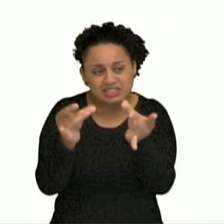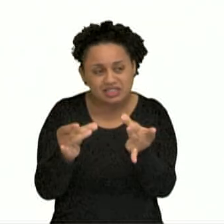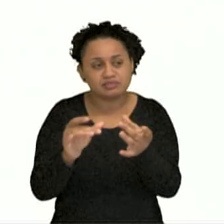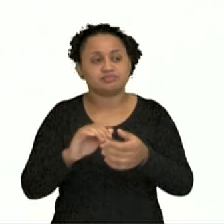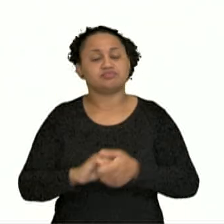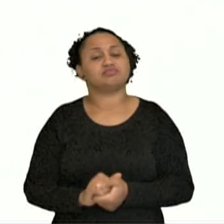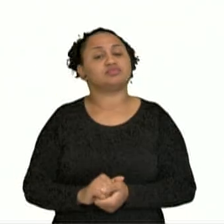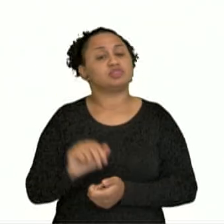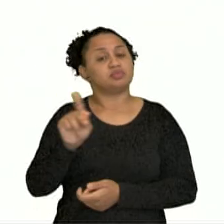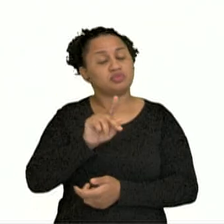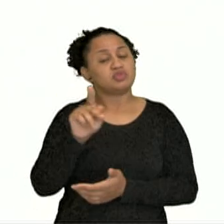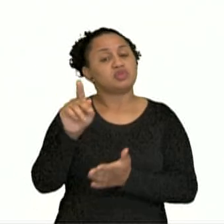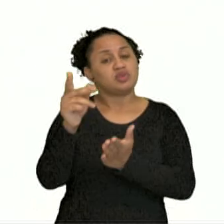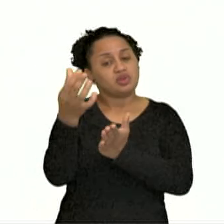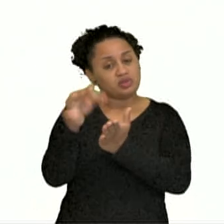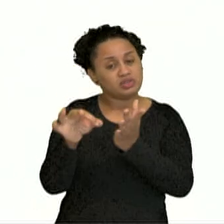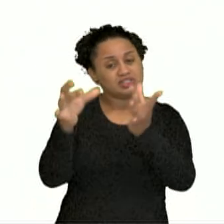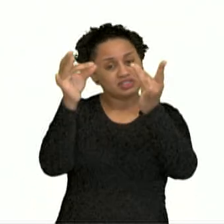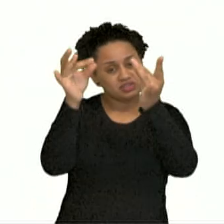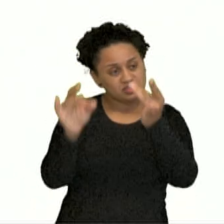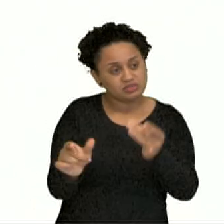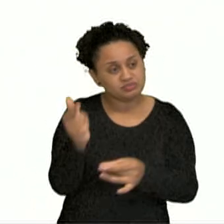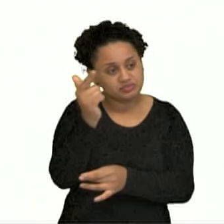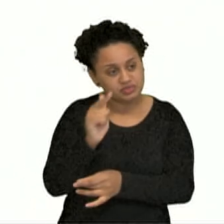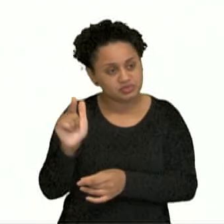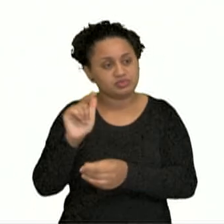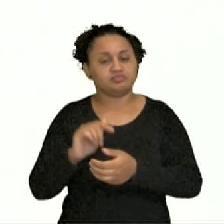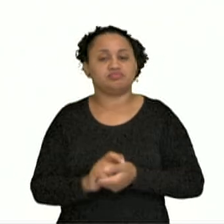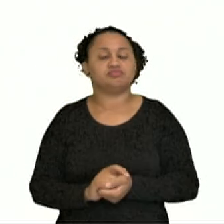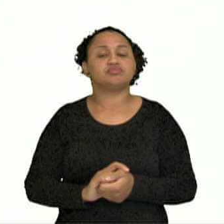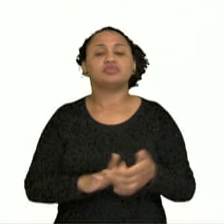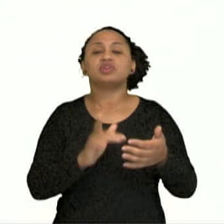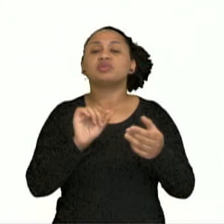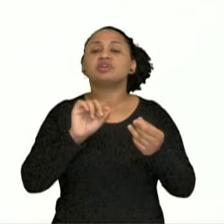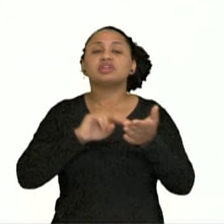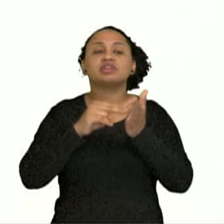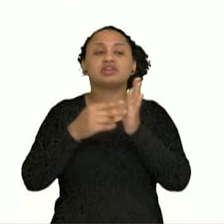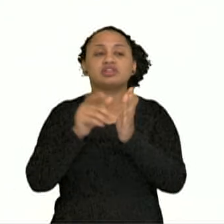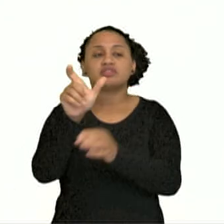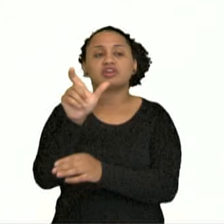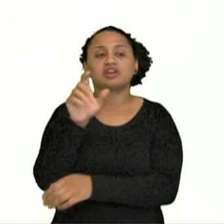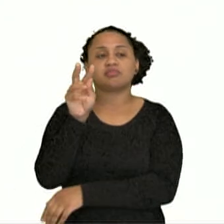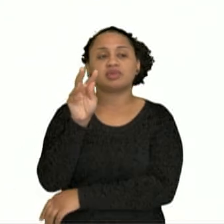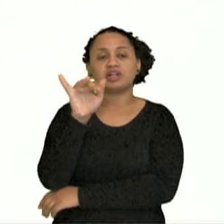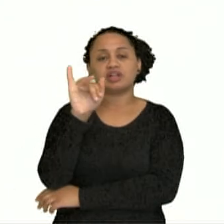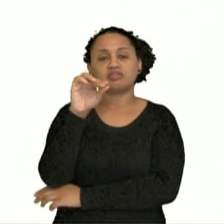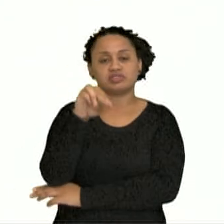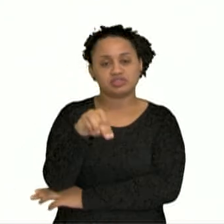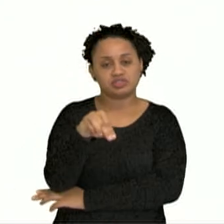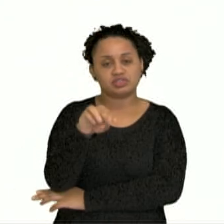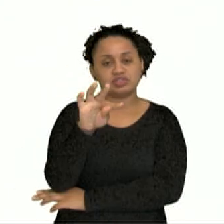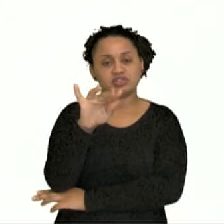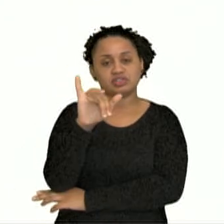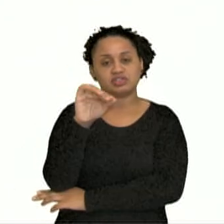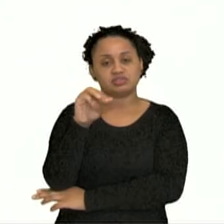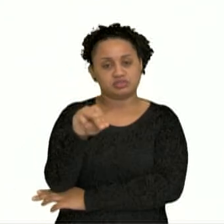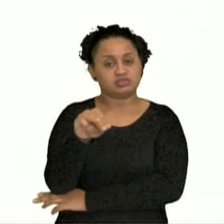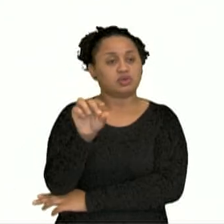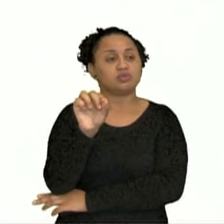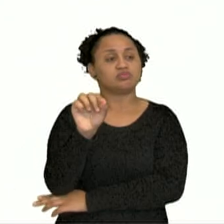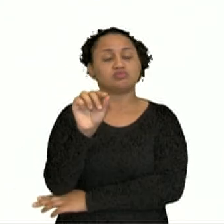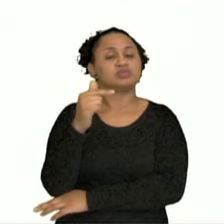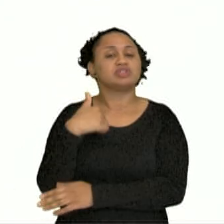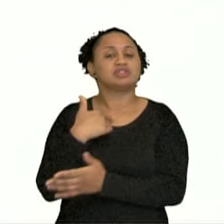tintim outra vez. Então, qual o efeito de sentido provocado pela expressão tintim por tintim? Então, qual o